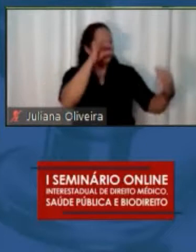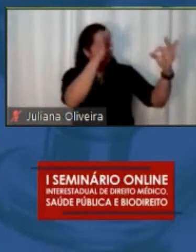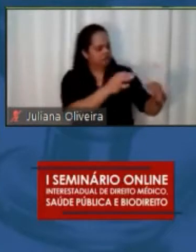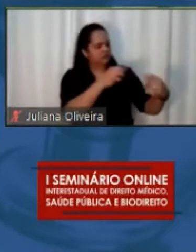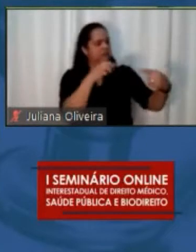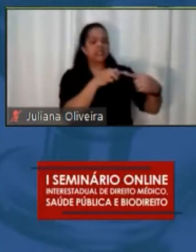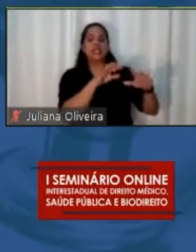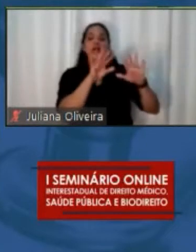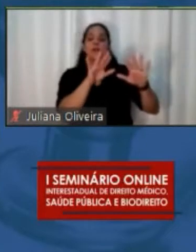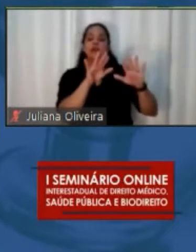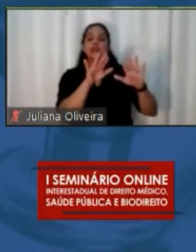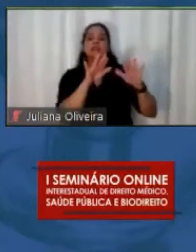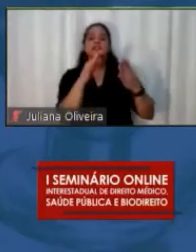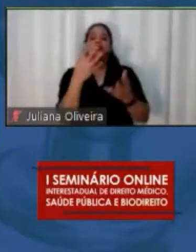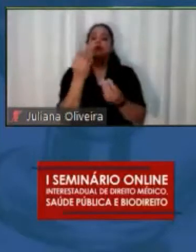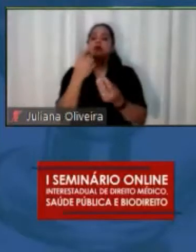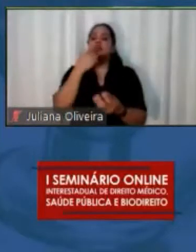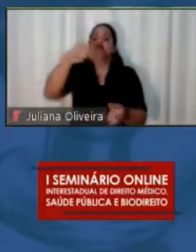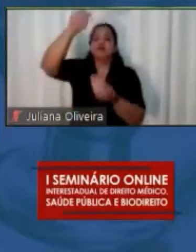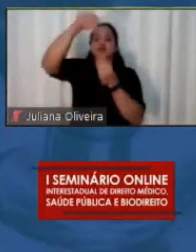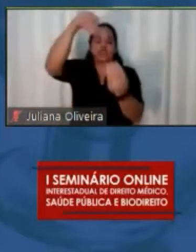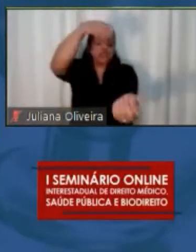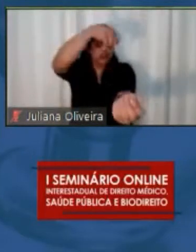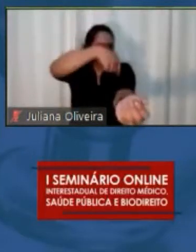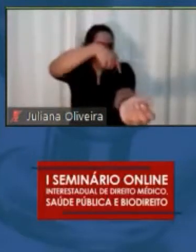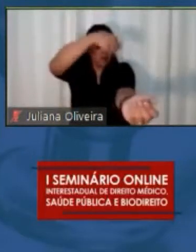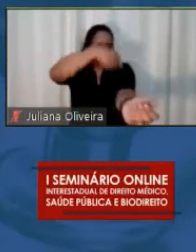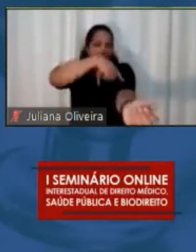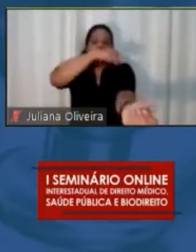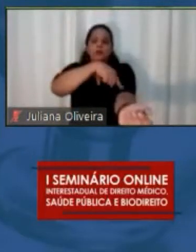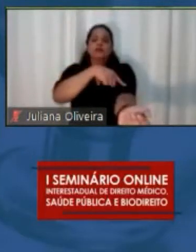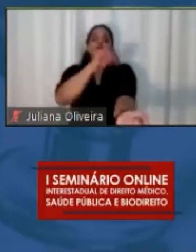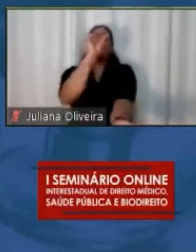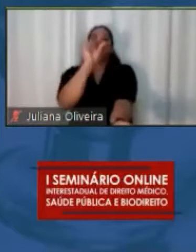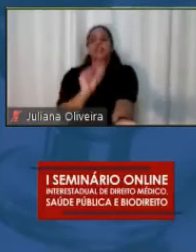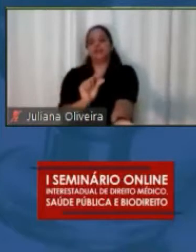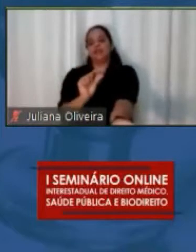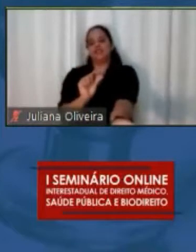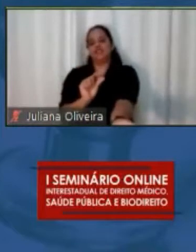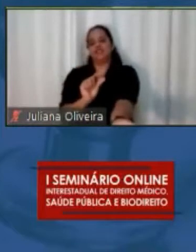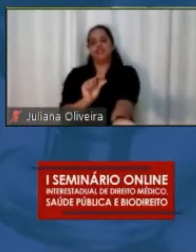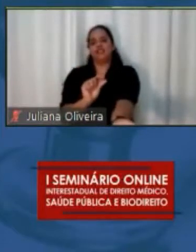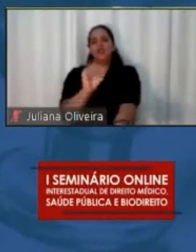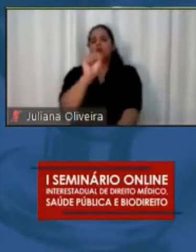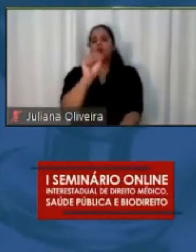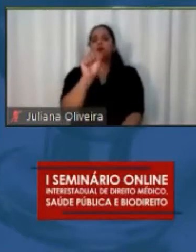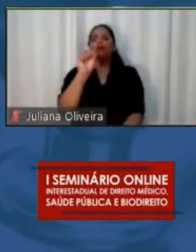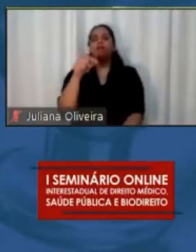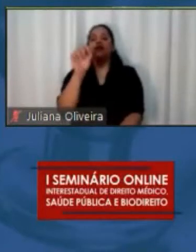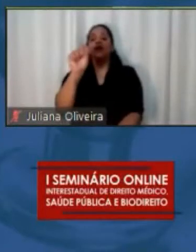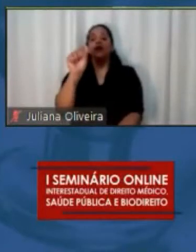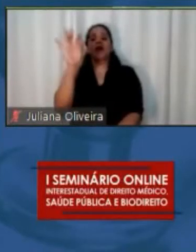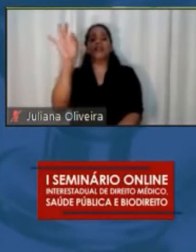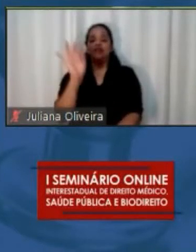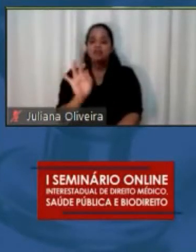transfusão que era feita de modo apropriado era muito baixo. Apenas 8,8% as transfusões